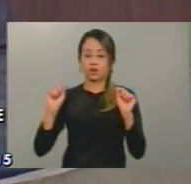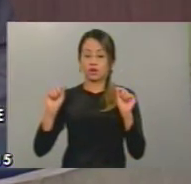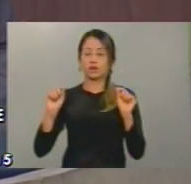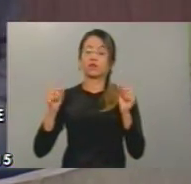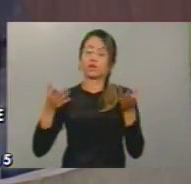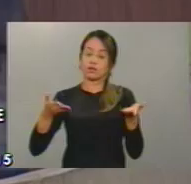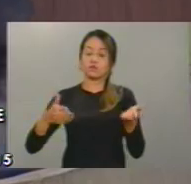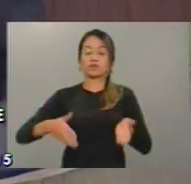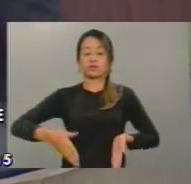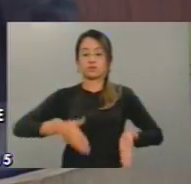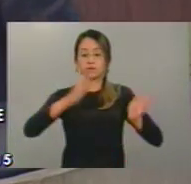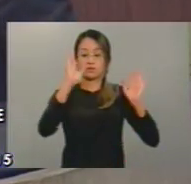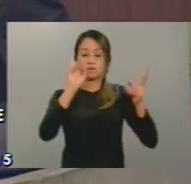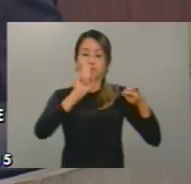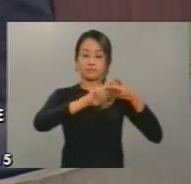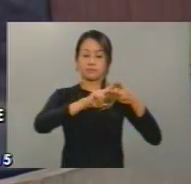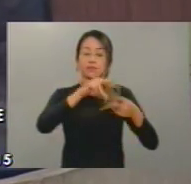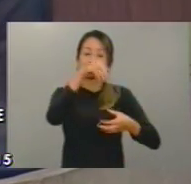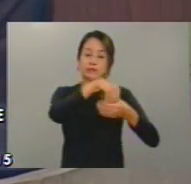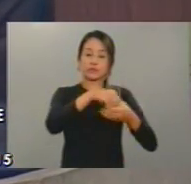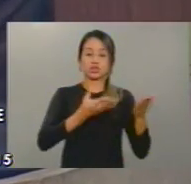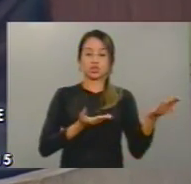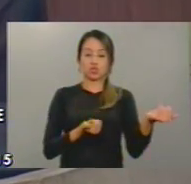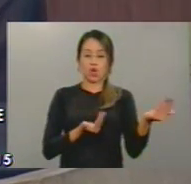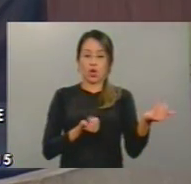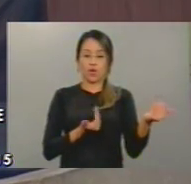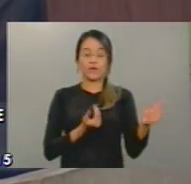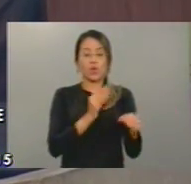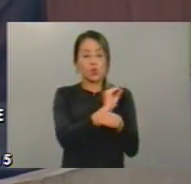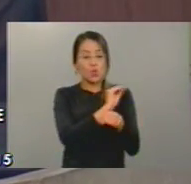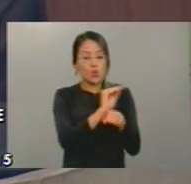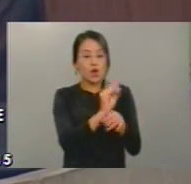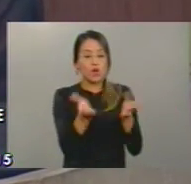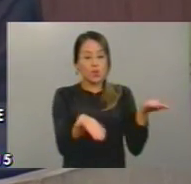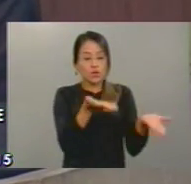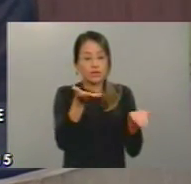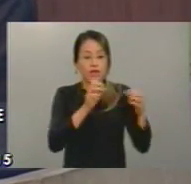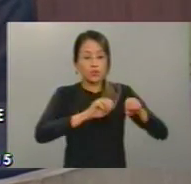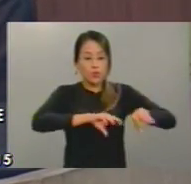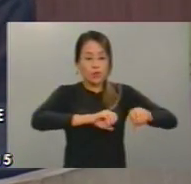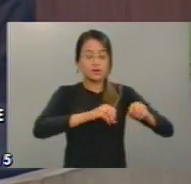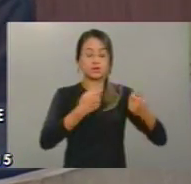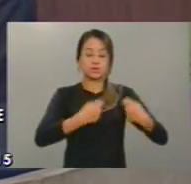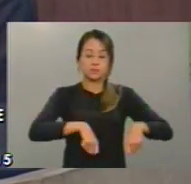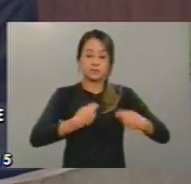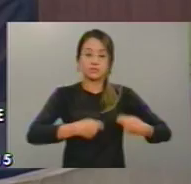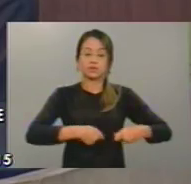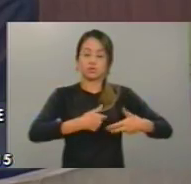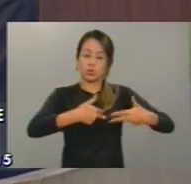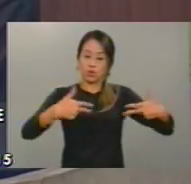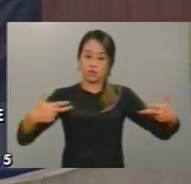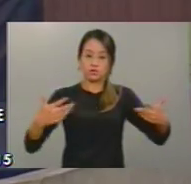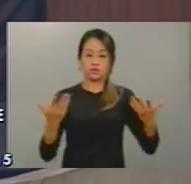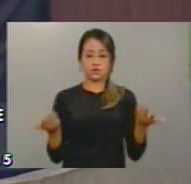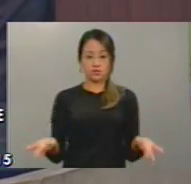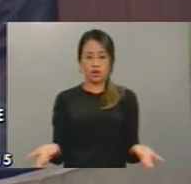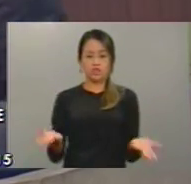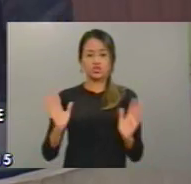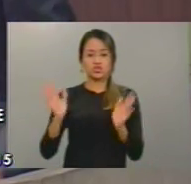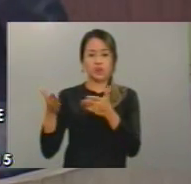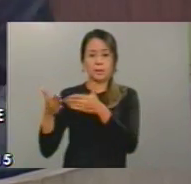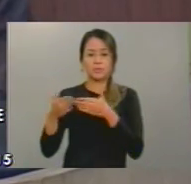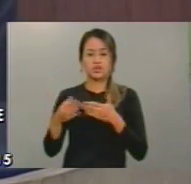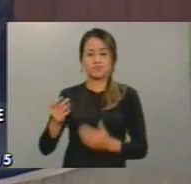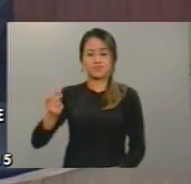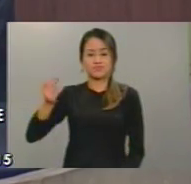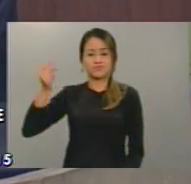contribuição a esse tema. E 7 de julho, até hoje a mesa não instalou esta